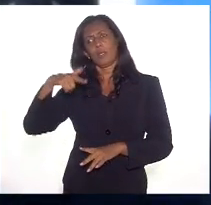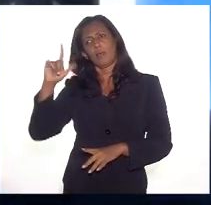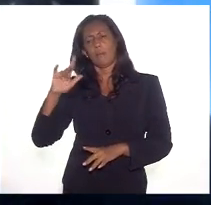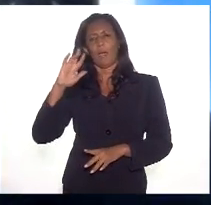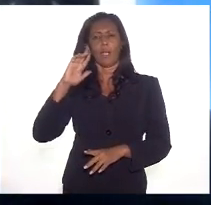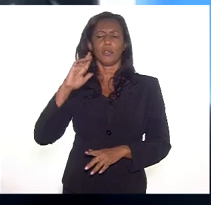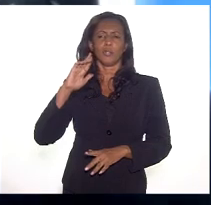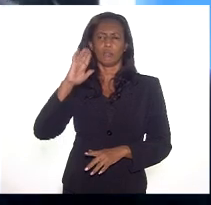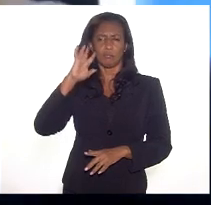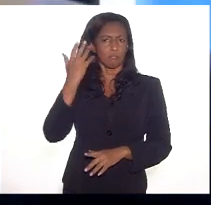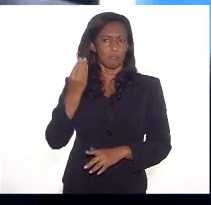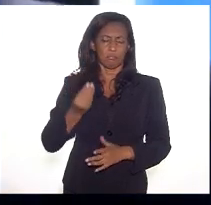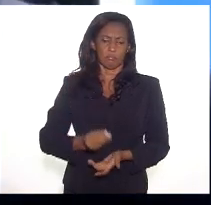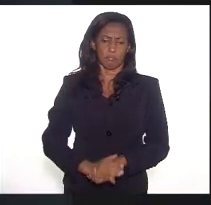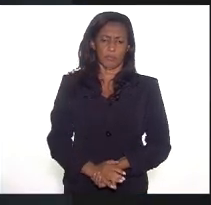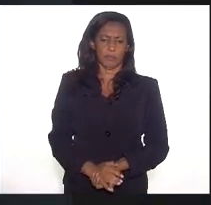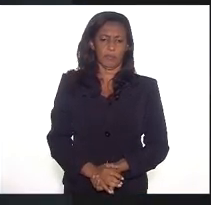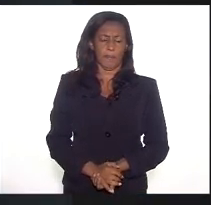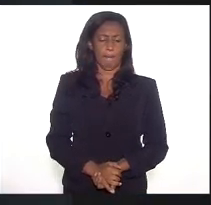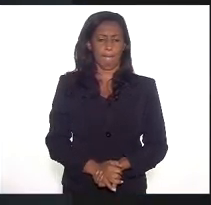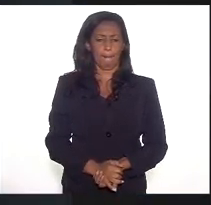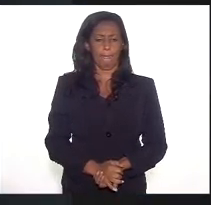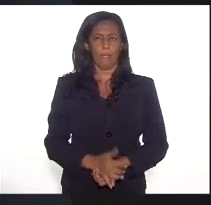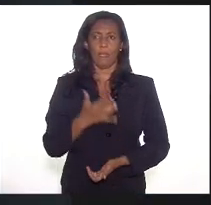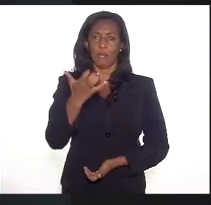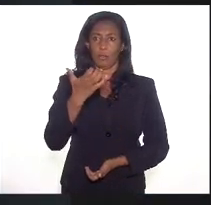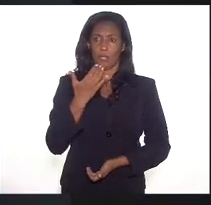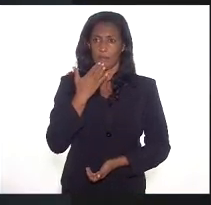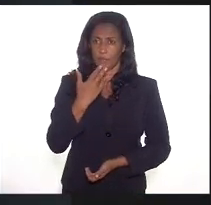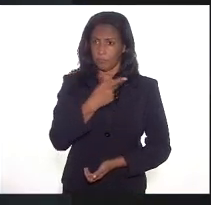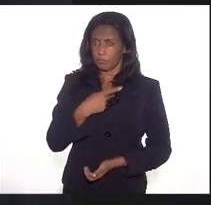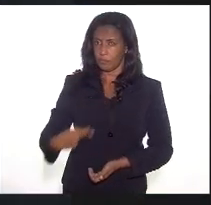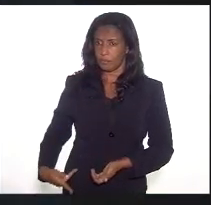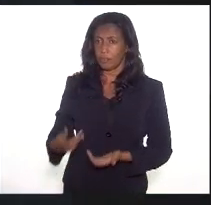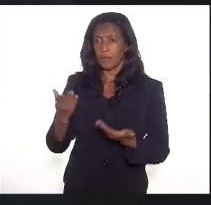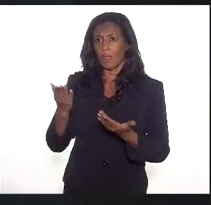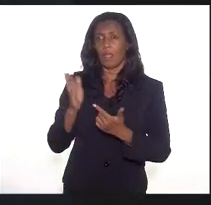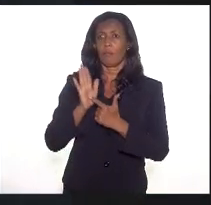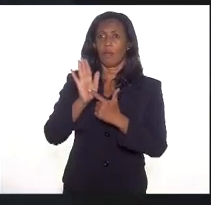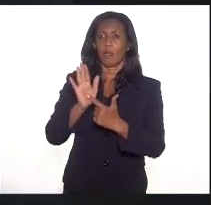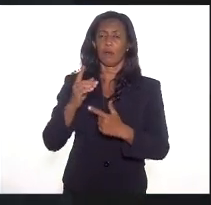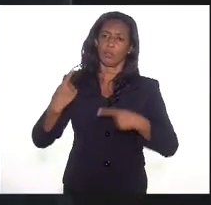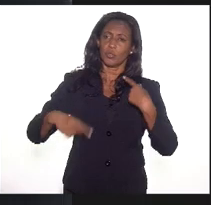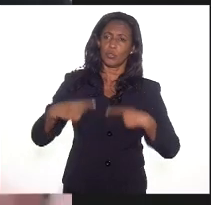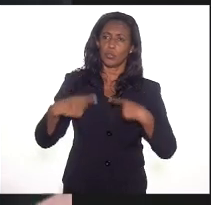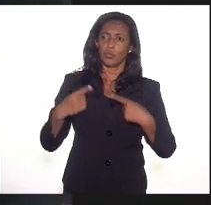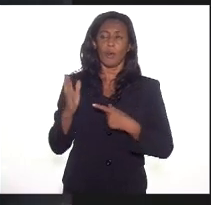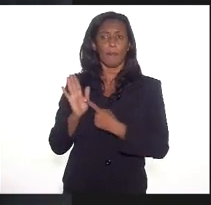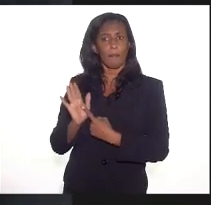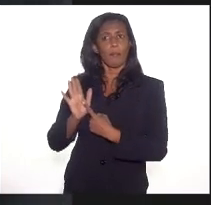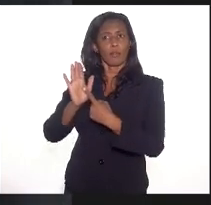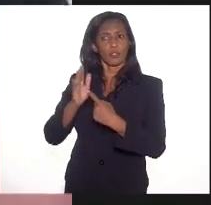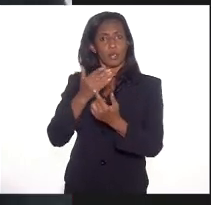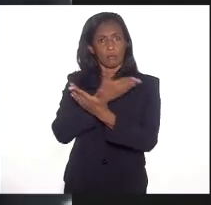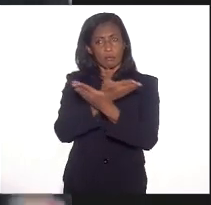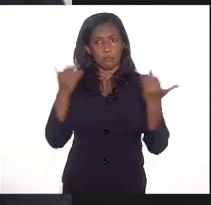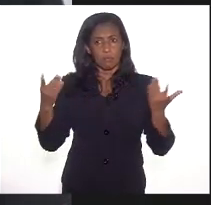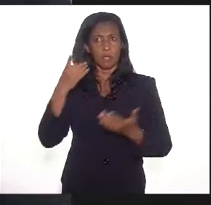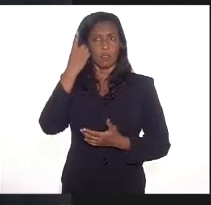decisões tomadas. Eu gostaria de pedir a Vossa Excelência, tão logo ele é presente, para que a gente possa discutir, para poder demonstrar para os senhores